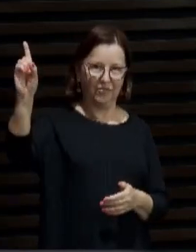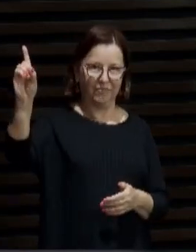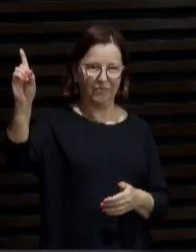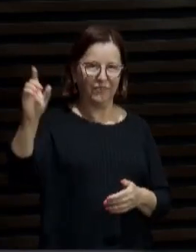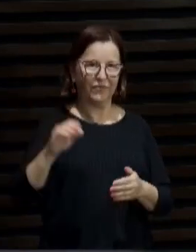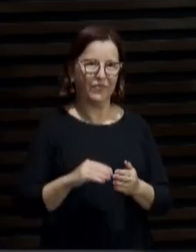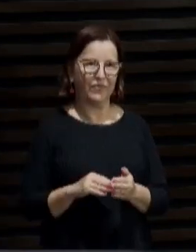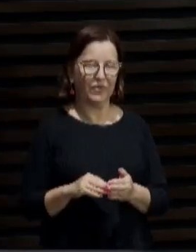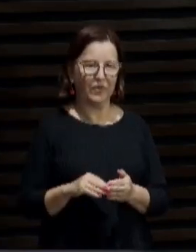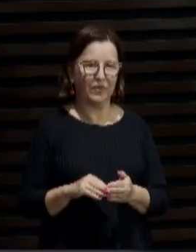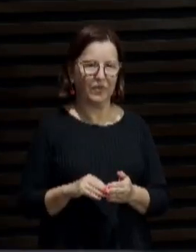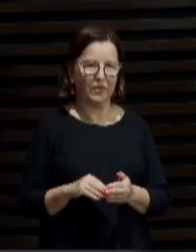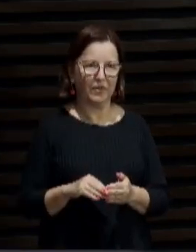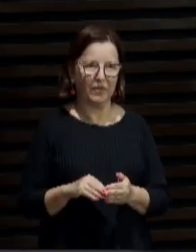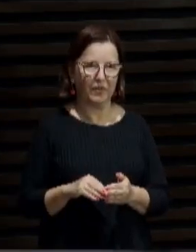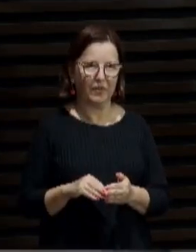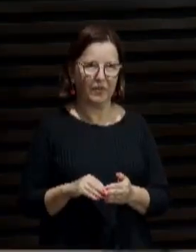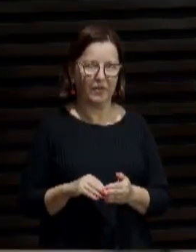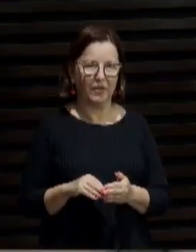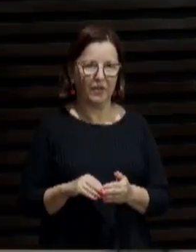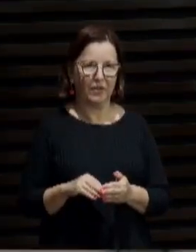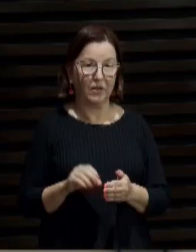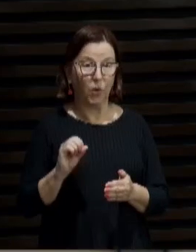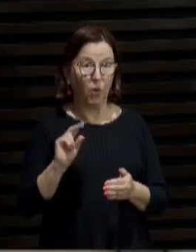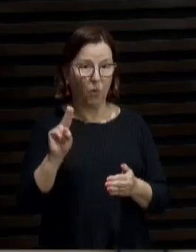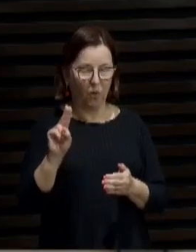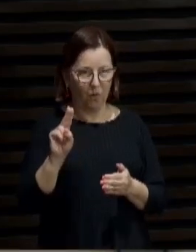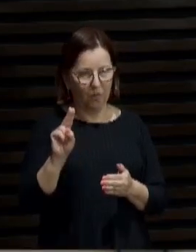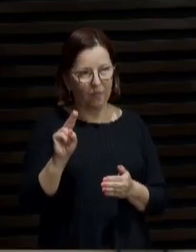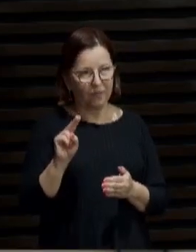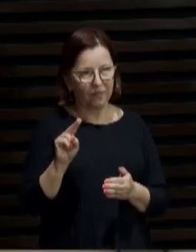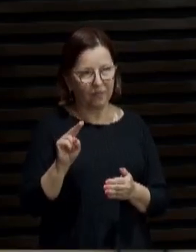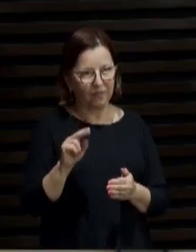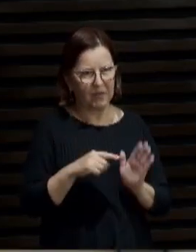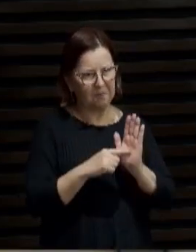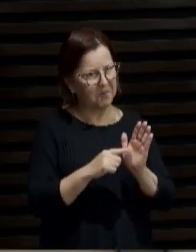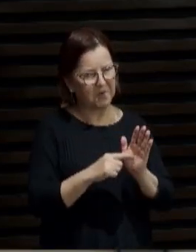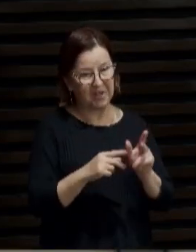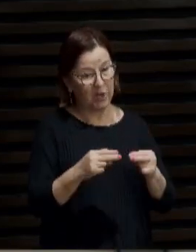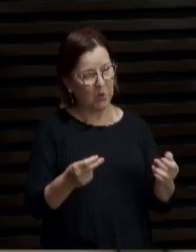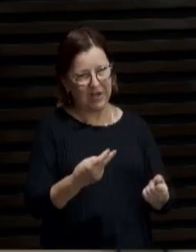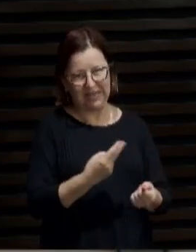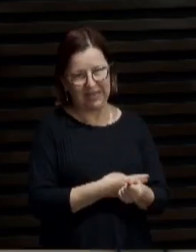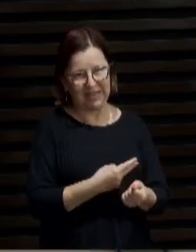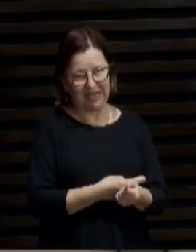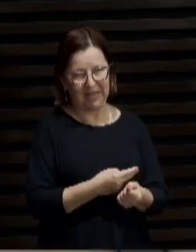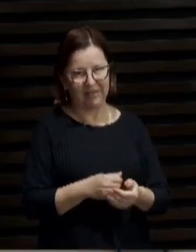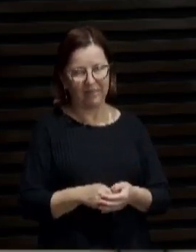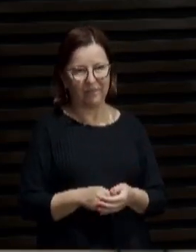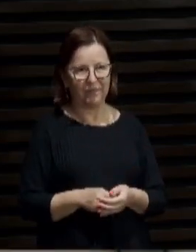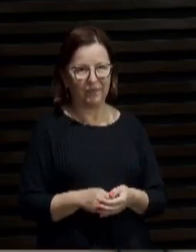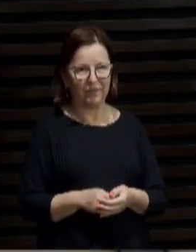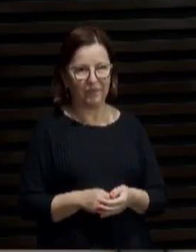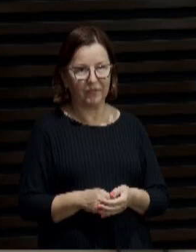secundários, ou destacando algum elemento em detrimento de outro. Essa é uma maneira muito utilizada